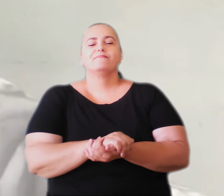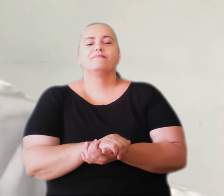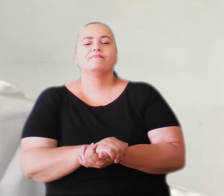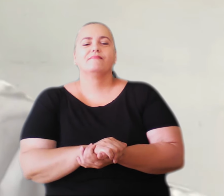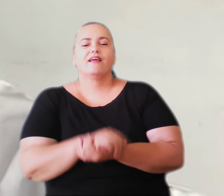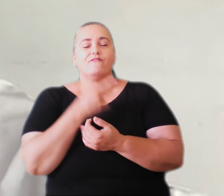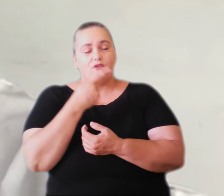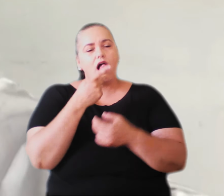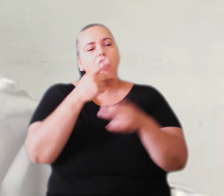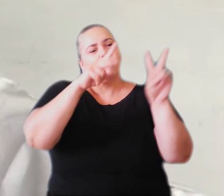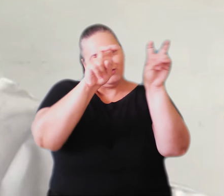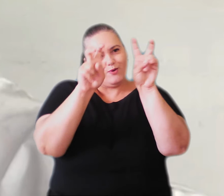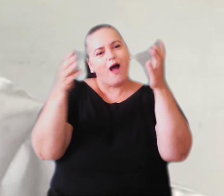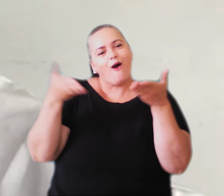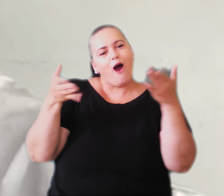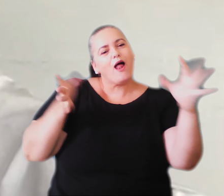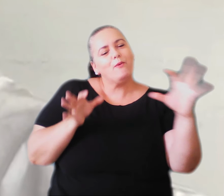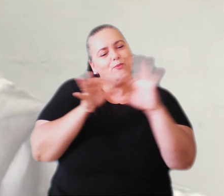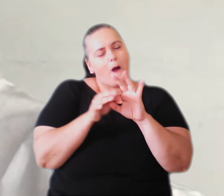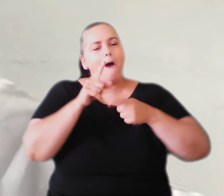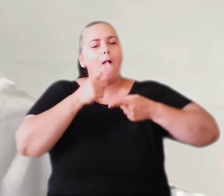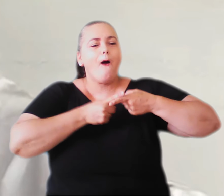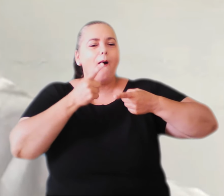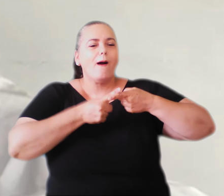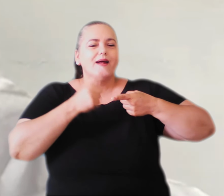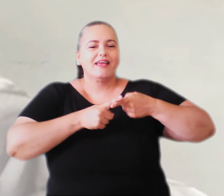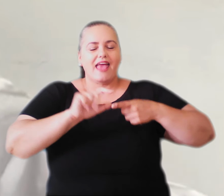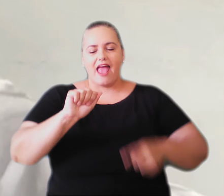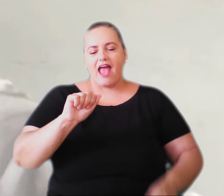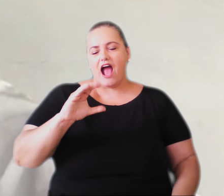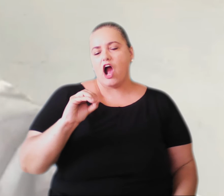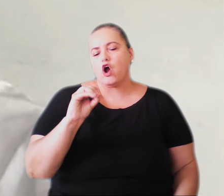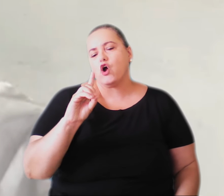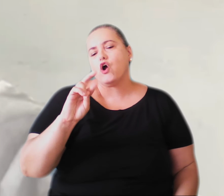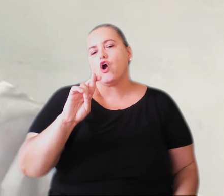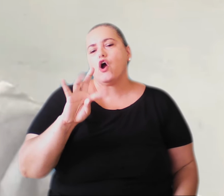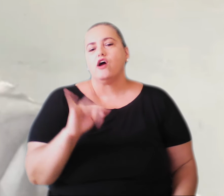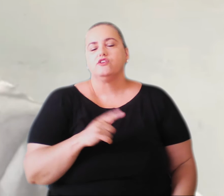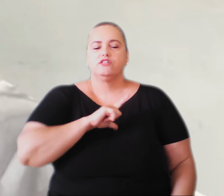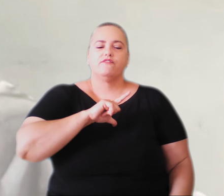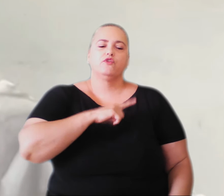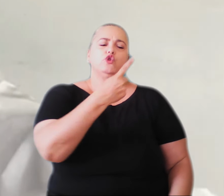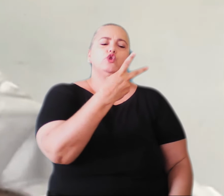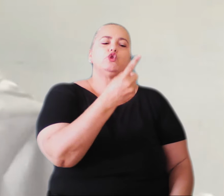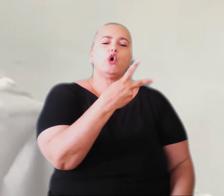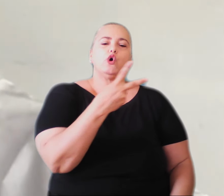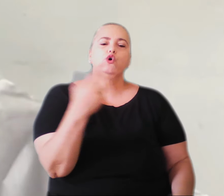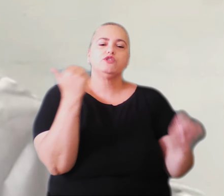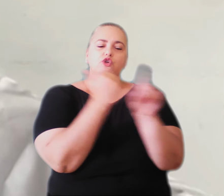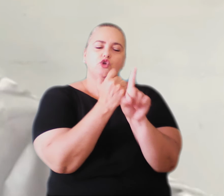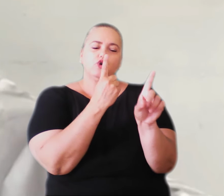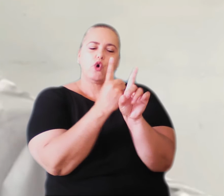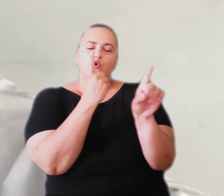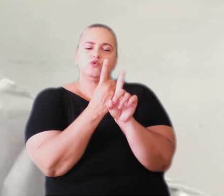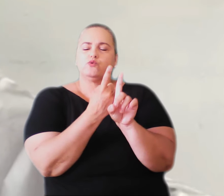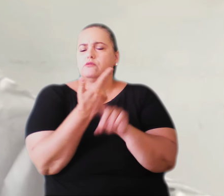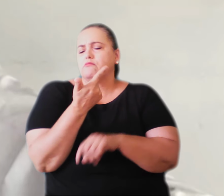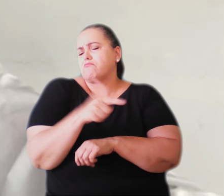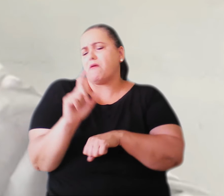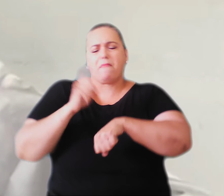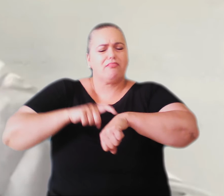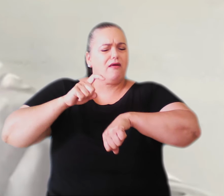esse assunto porque os acordes aconteceram em 12 oportunidades. Depois eu não tive mais tempo